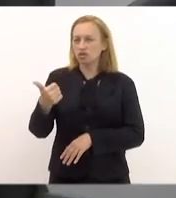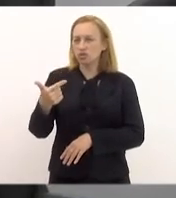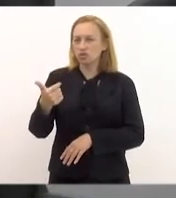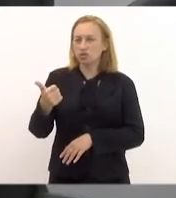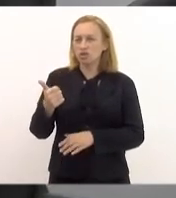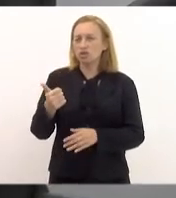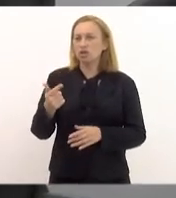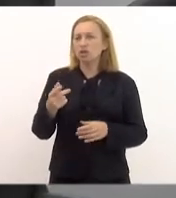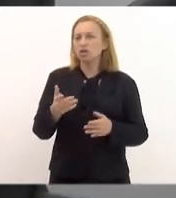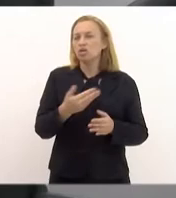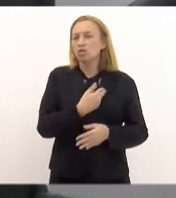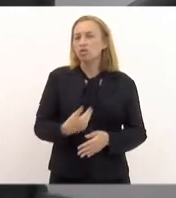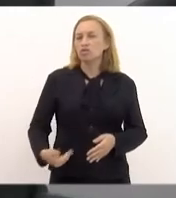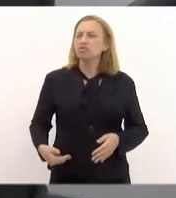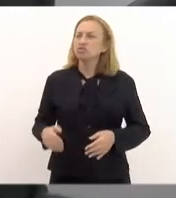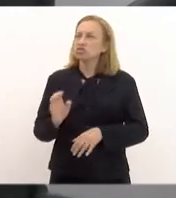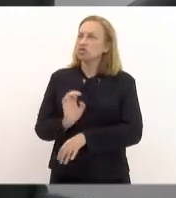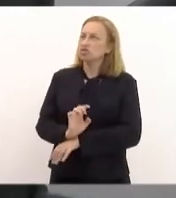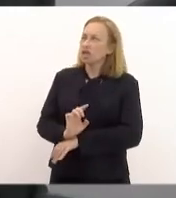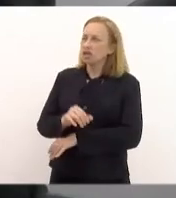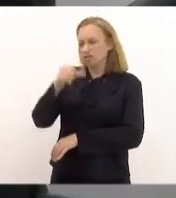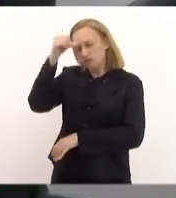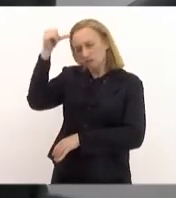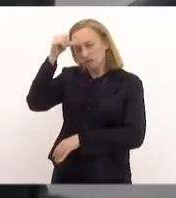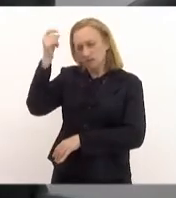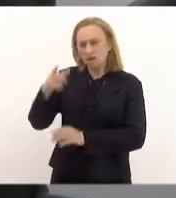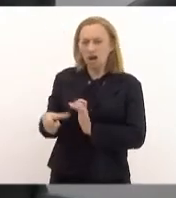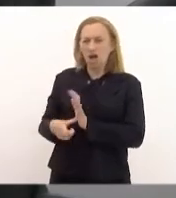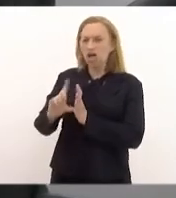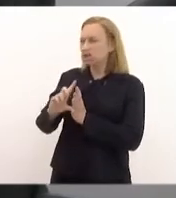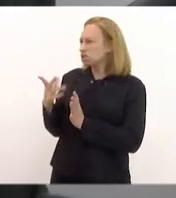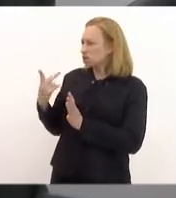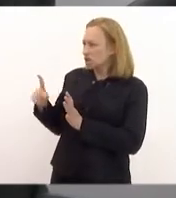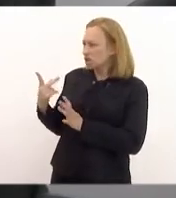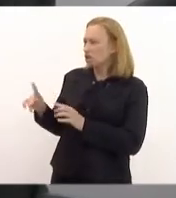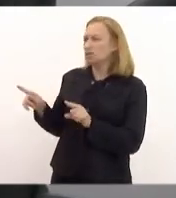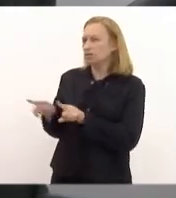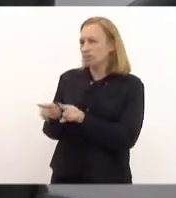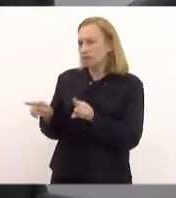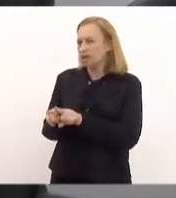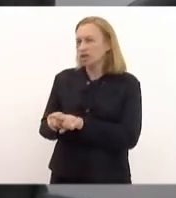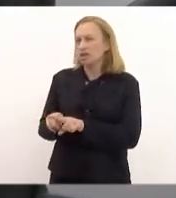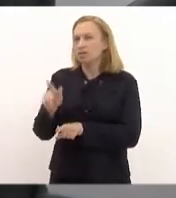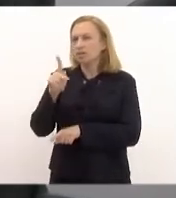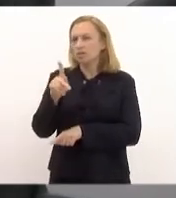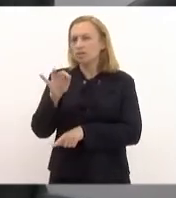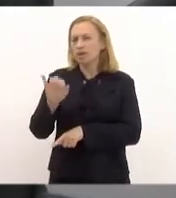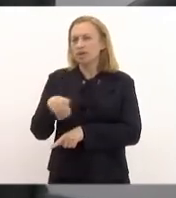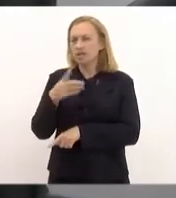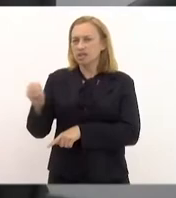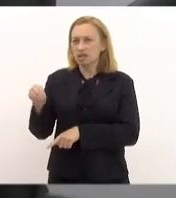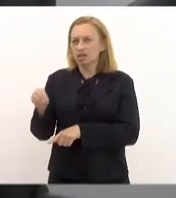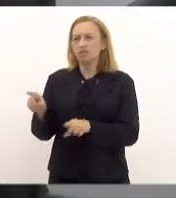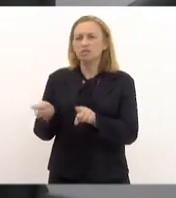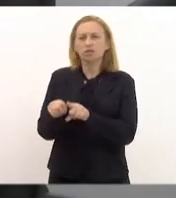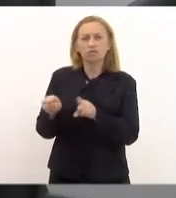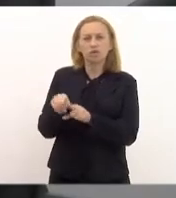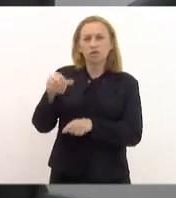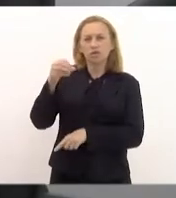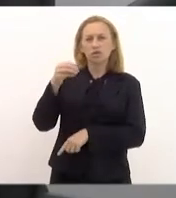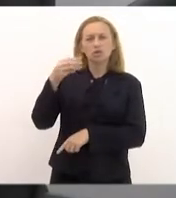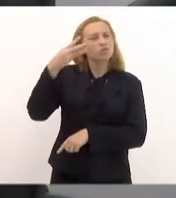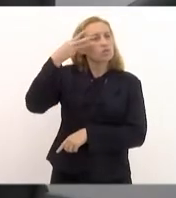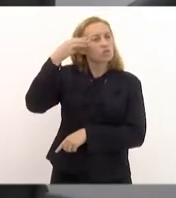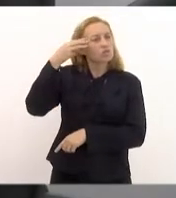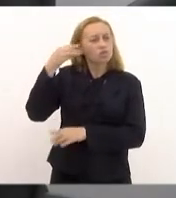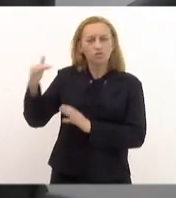do Estado, nem foi só o governo do Cláudio Castro, antes dele, né, nem o final do governo Pezão Dornelles, nem o governo Witzel, nem o governo Castro, mandaram